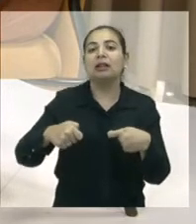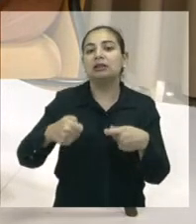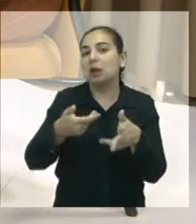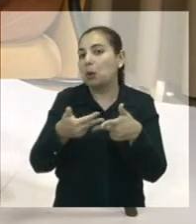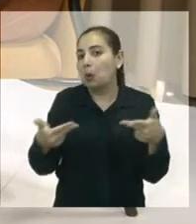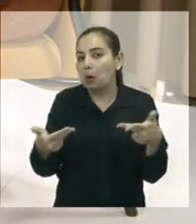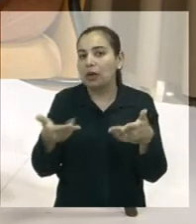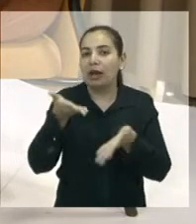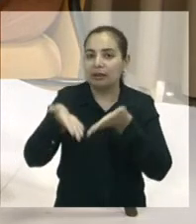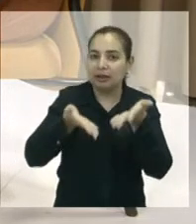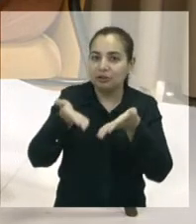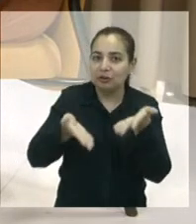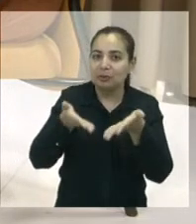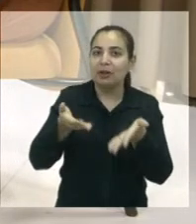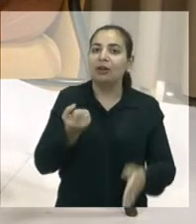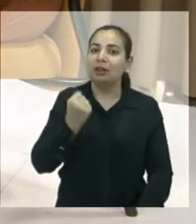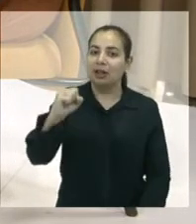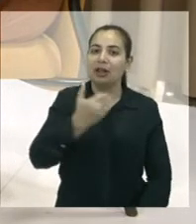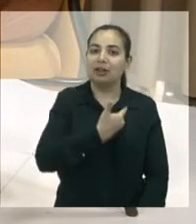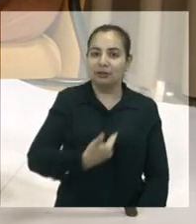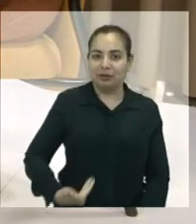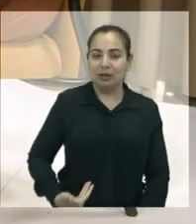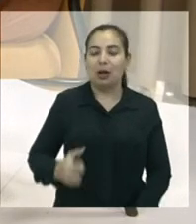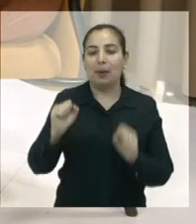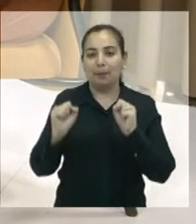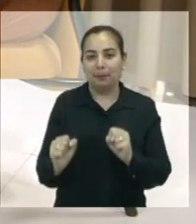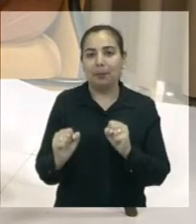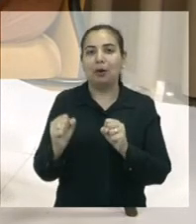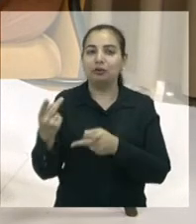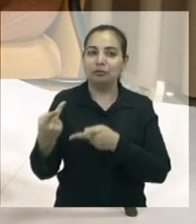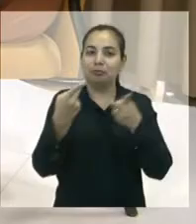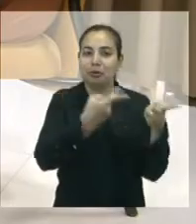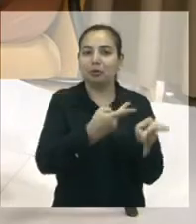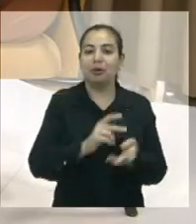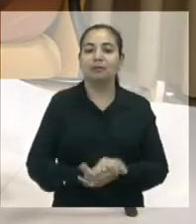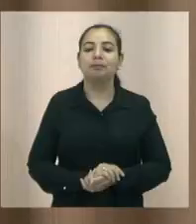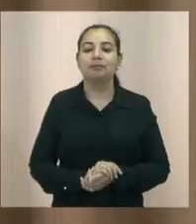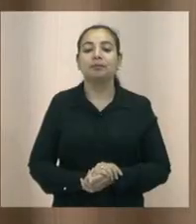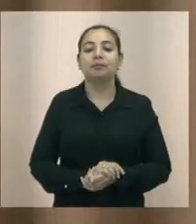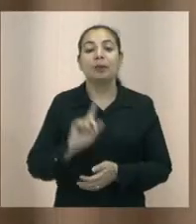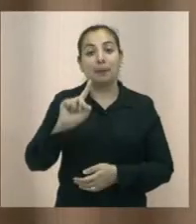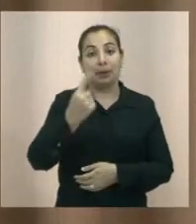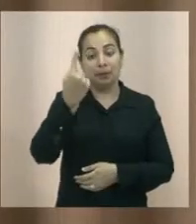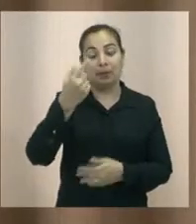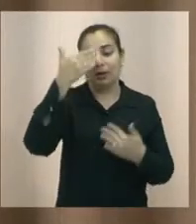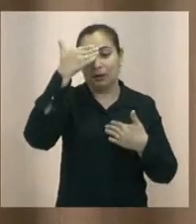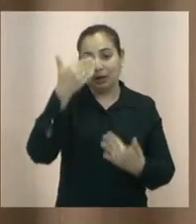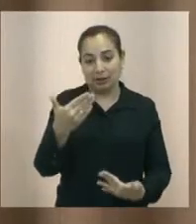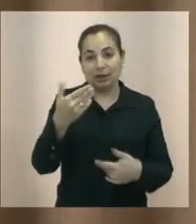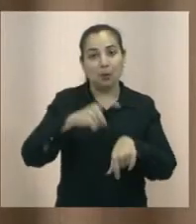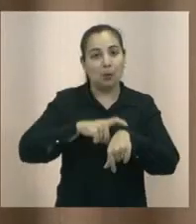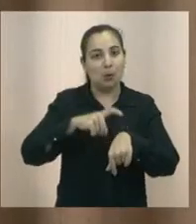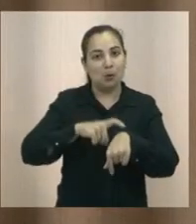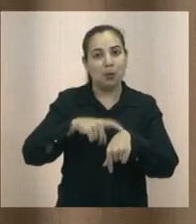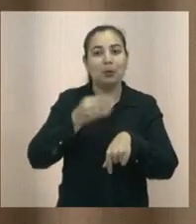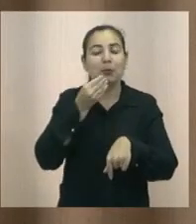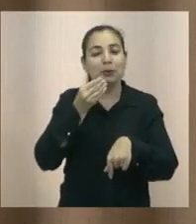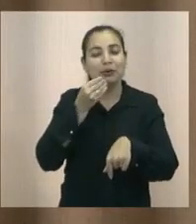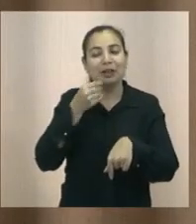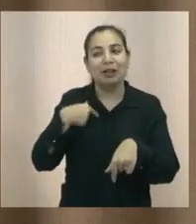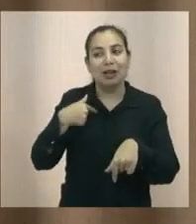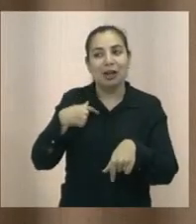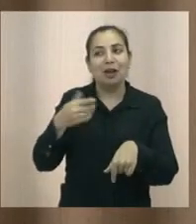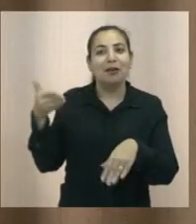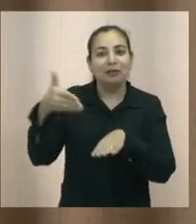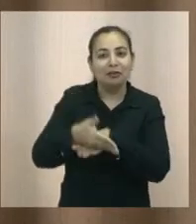desse atendimento à Defensoria Pública possam procurar. Bom, primeiro eu agradeço aqui o momento, a oportunidade da gente falar de